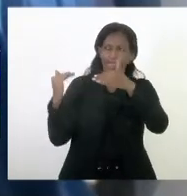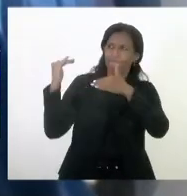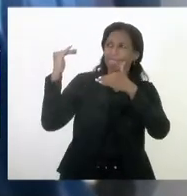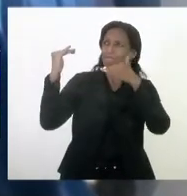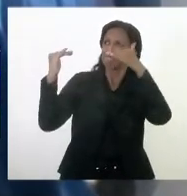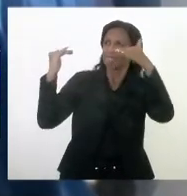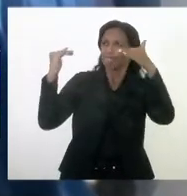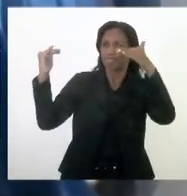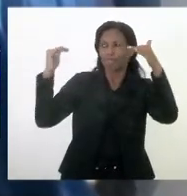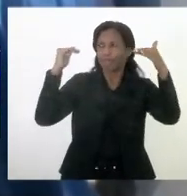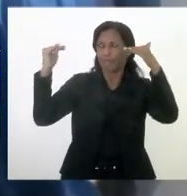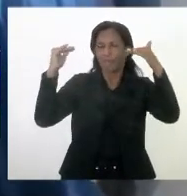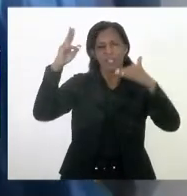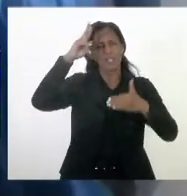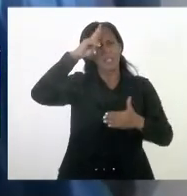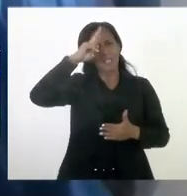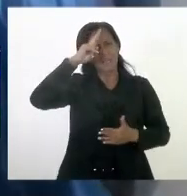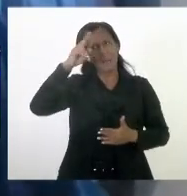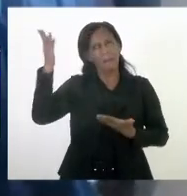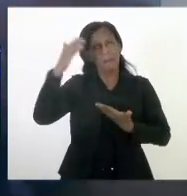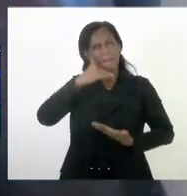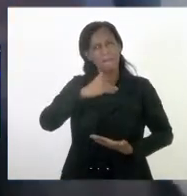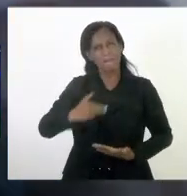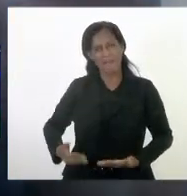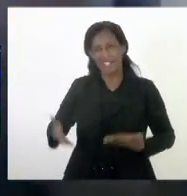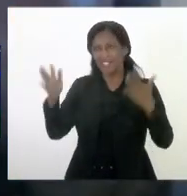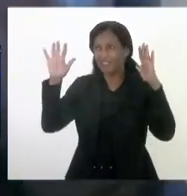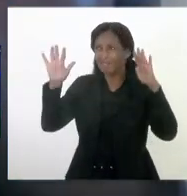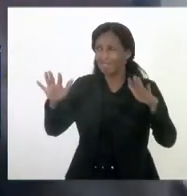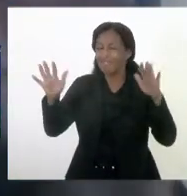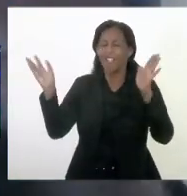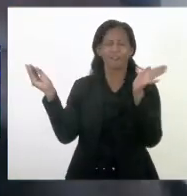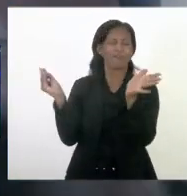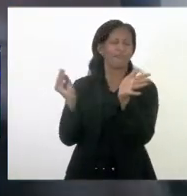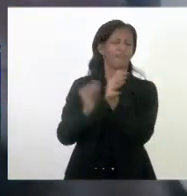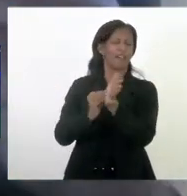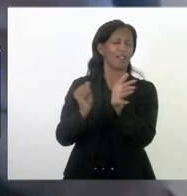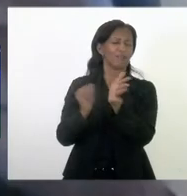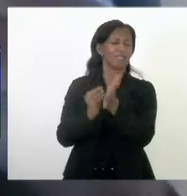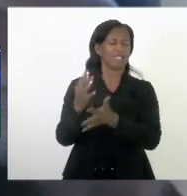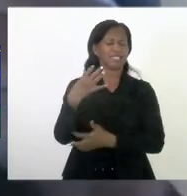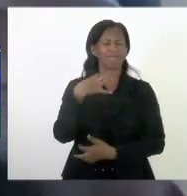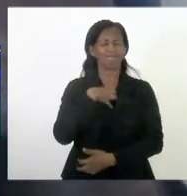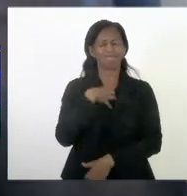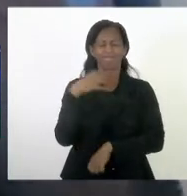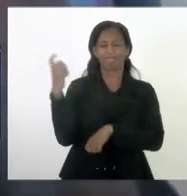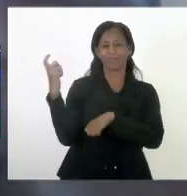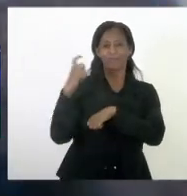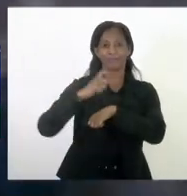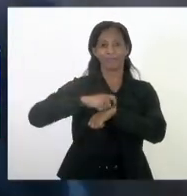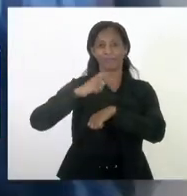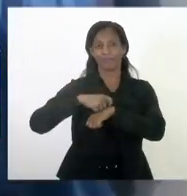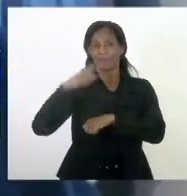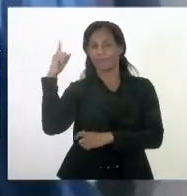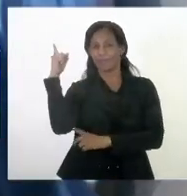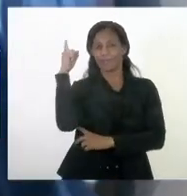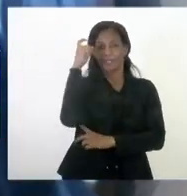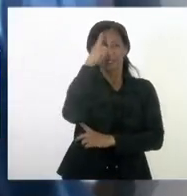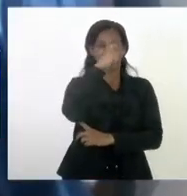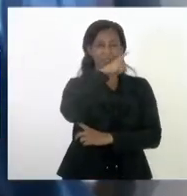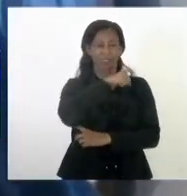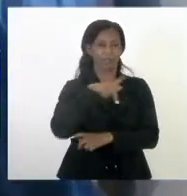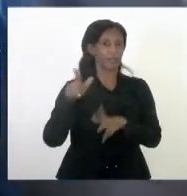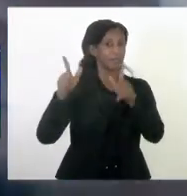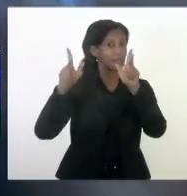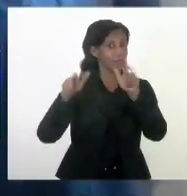os nossos mestres e lembrar a falta que eles nos fazem em momentos tão difíceis quanto